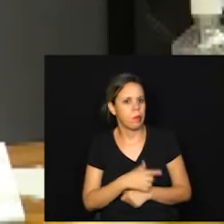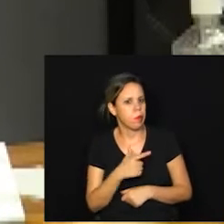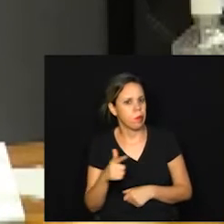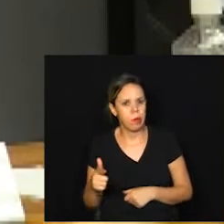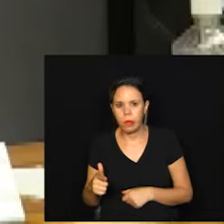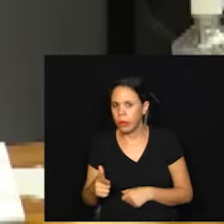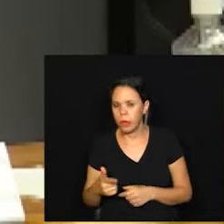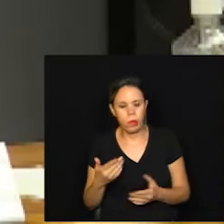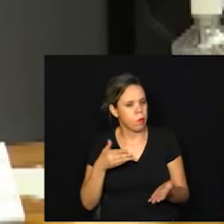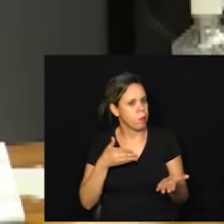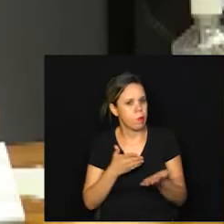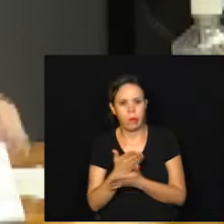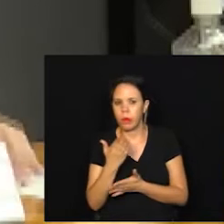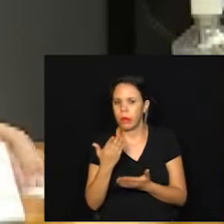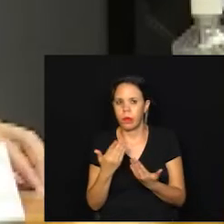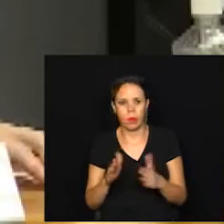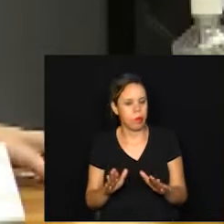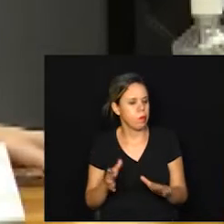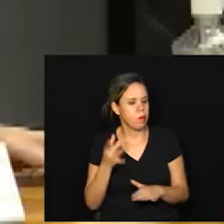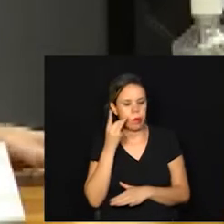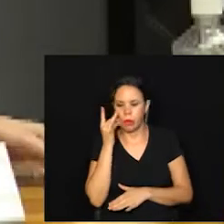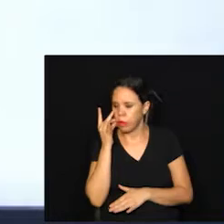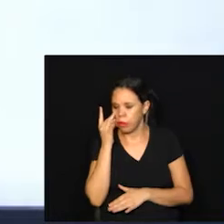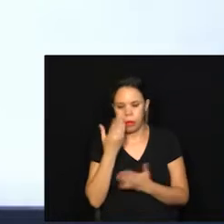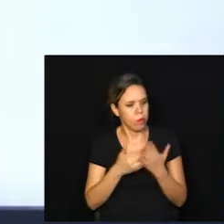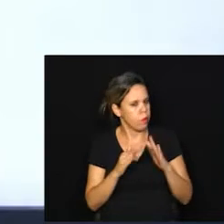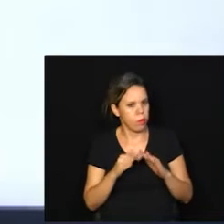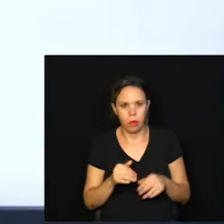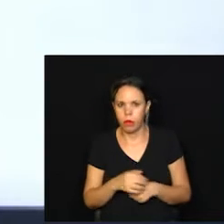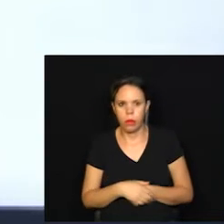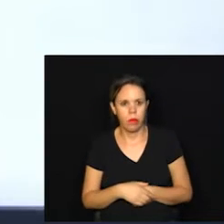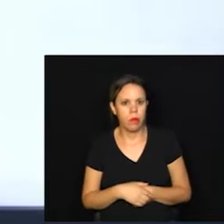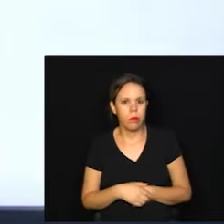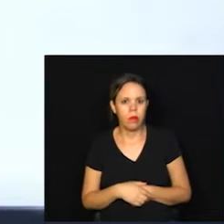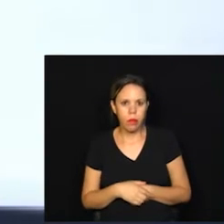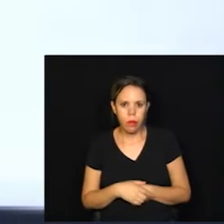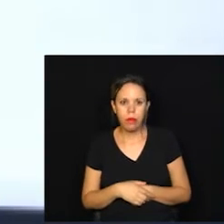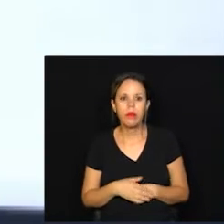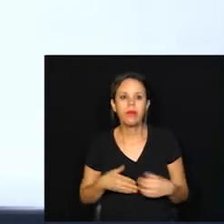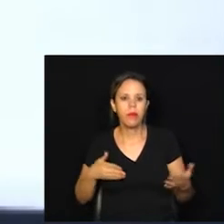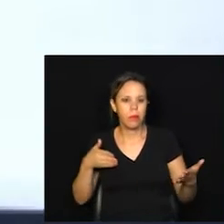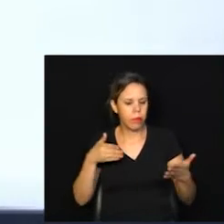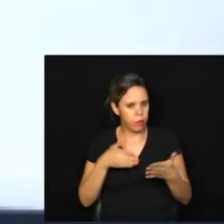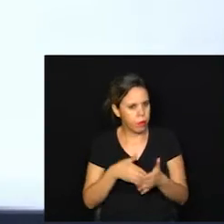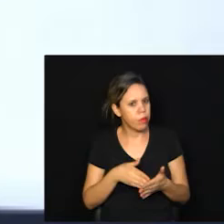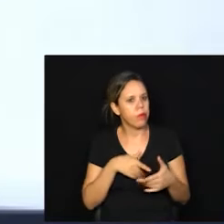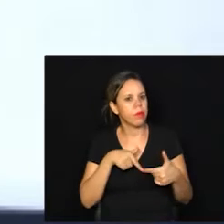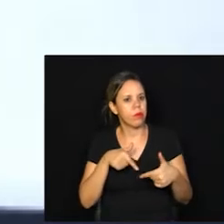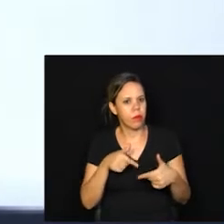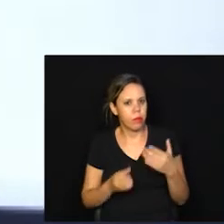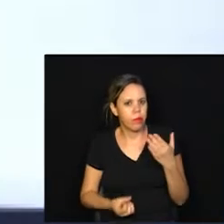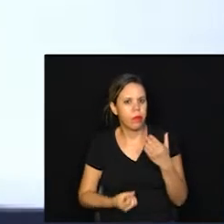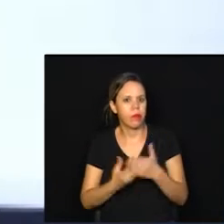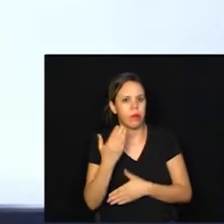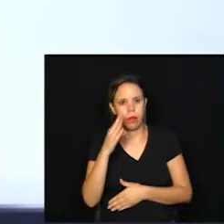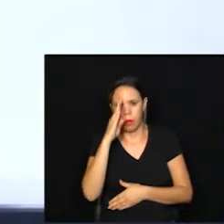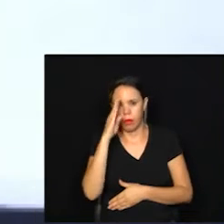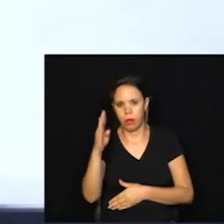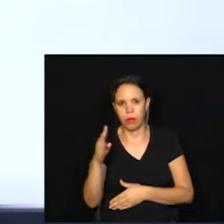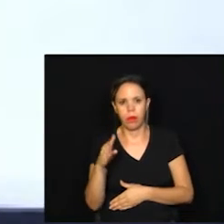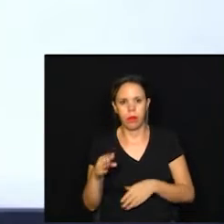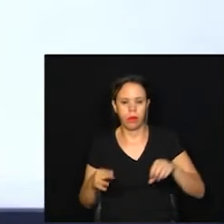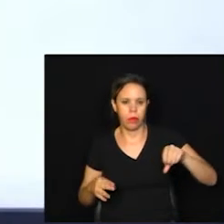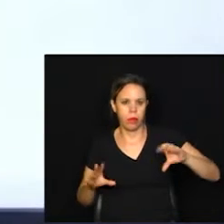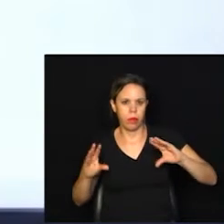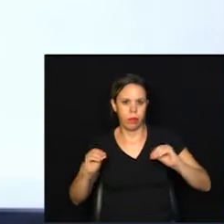não serão autorizadas atividades presenciais escolares. A gente vai restringir as atividades que acontecem principalmente entre